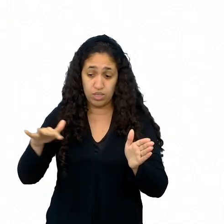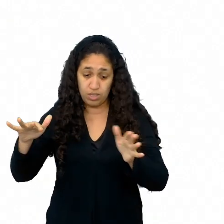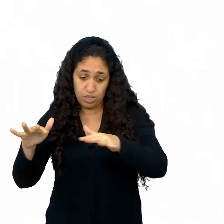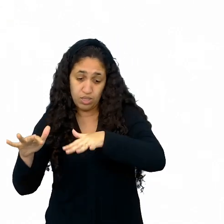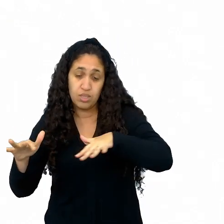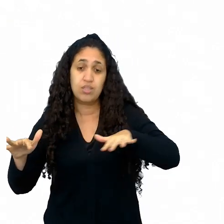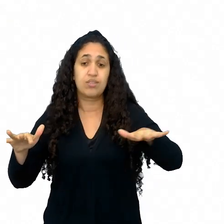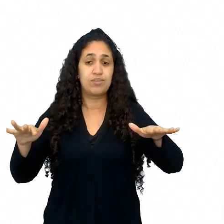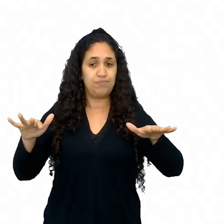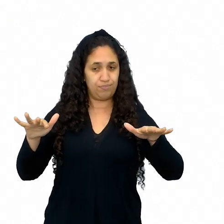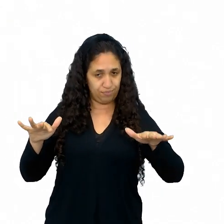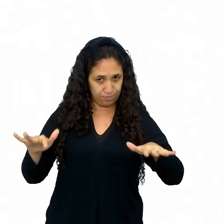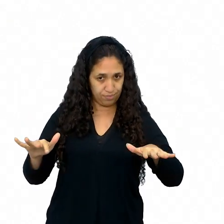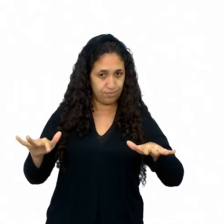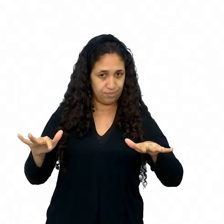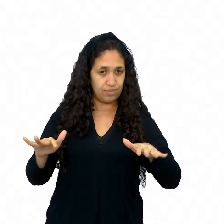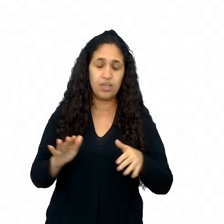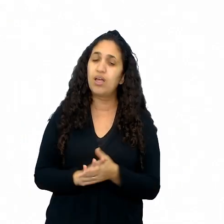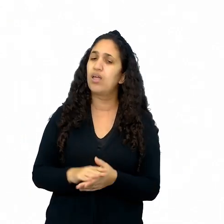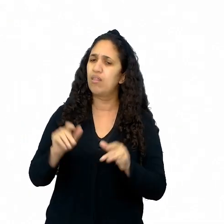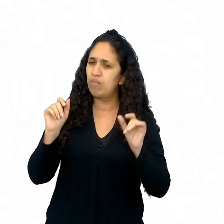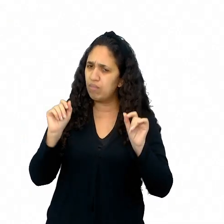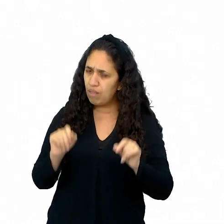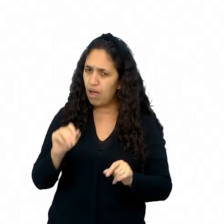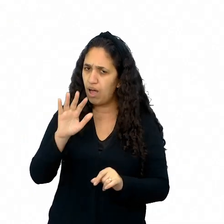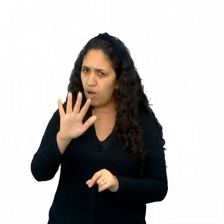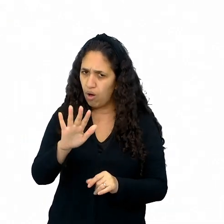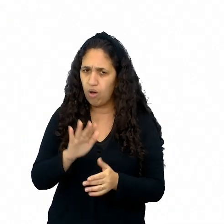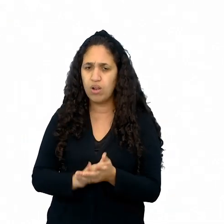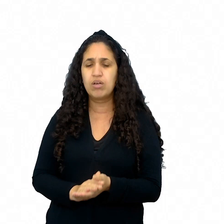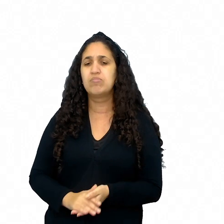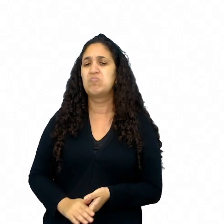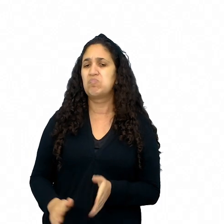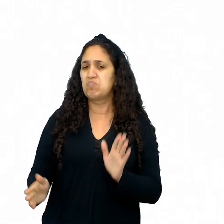gênero textual e vale a pena destacar o propósito destes, ok?